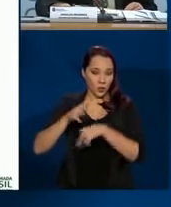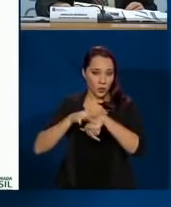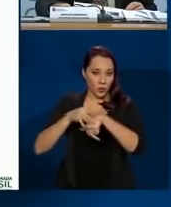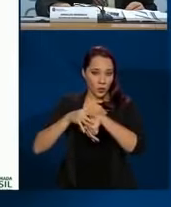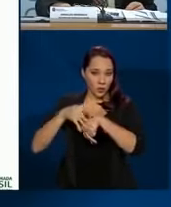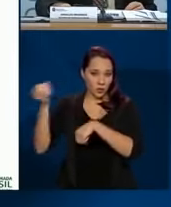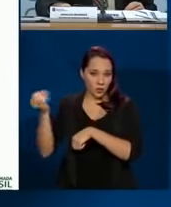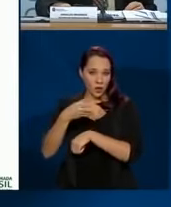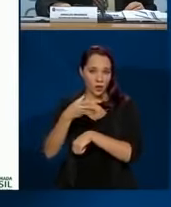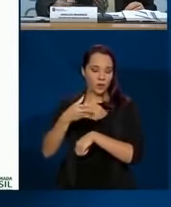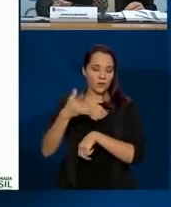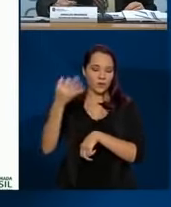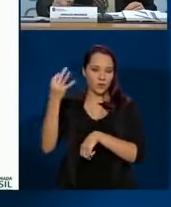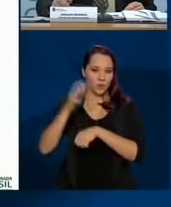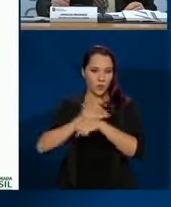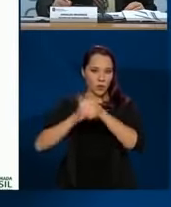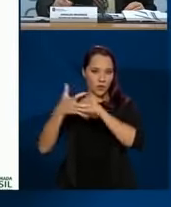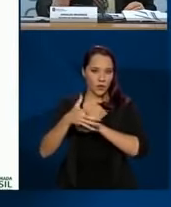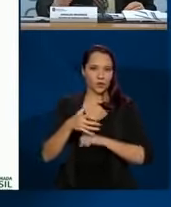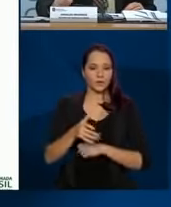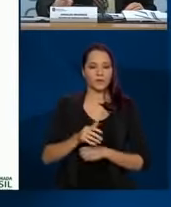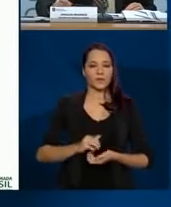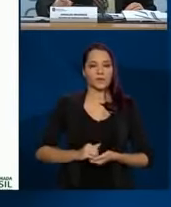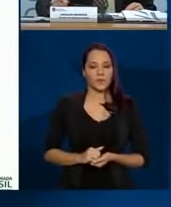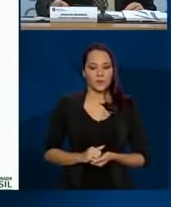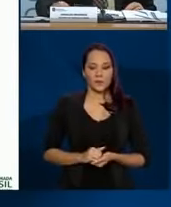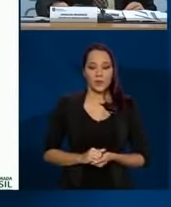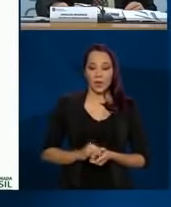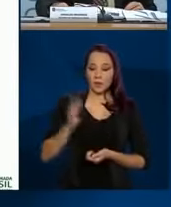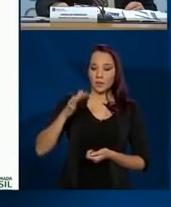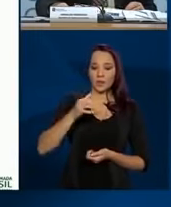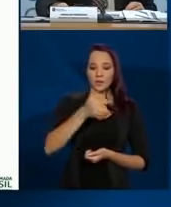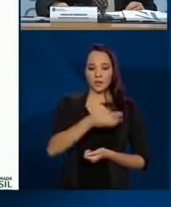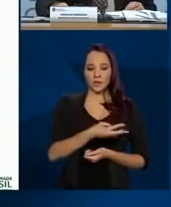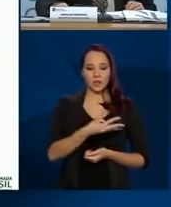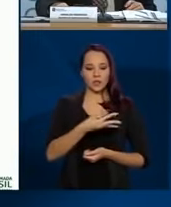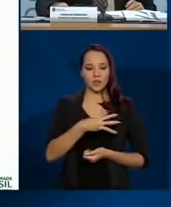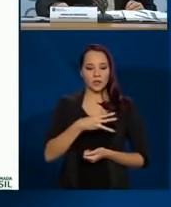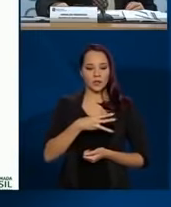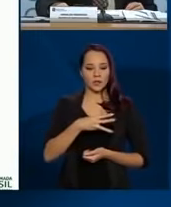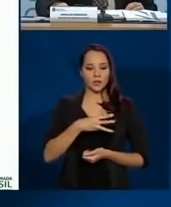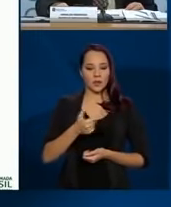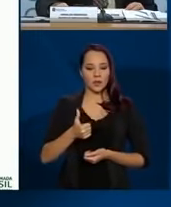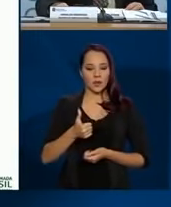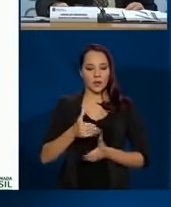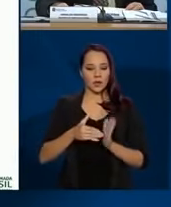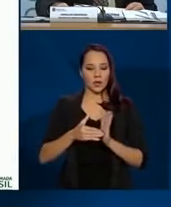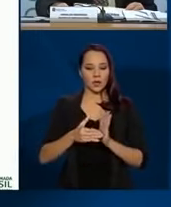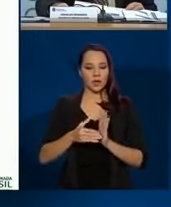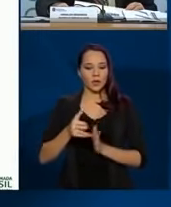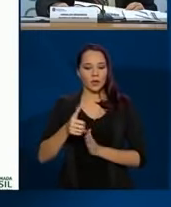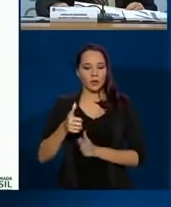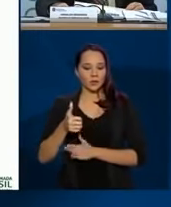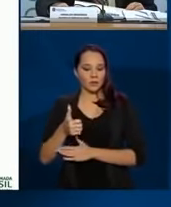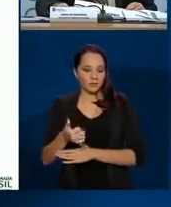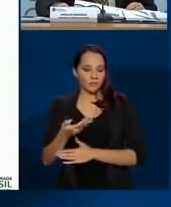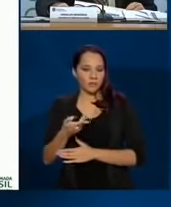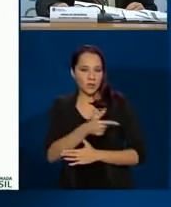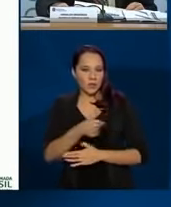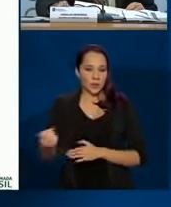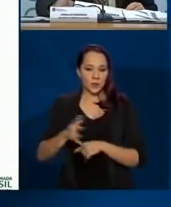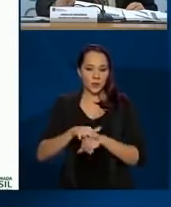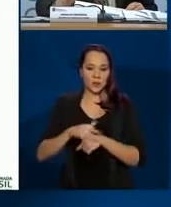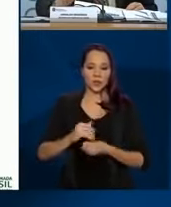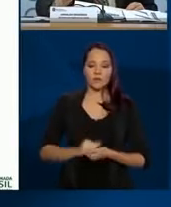Em casos novos de Covid por semana epidemiológica entre a 30ª e a 31ª semana epidemiológica. O